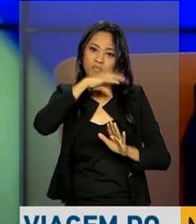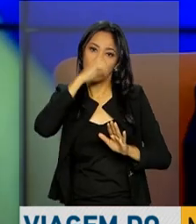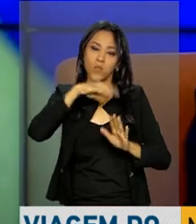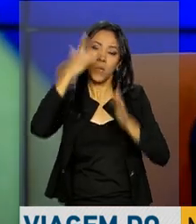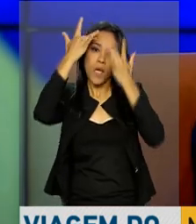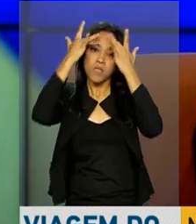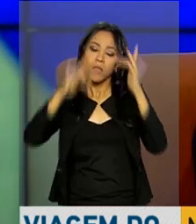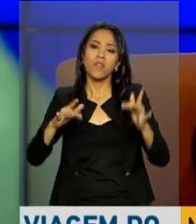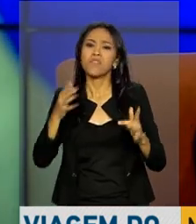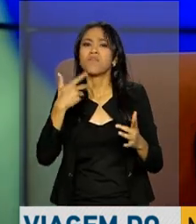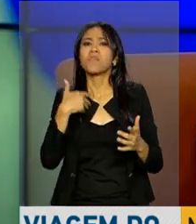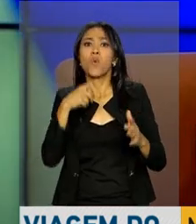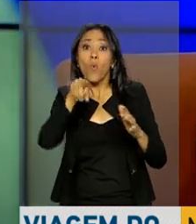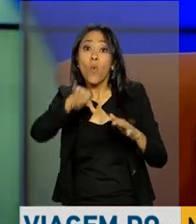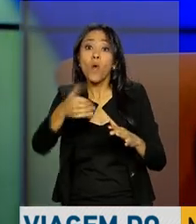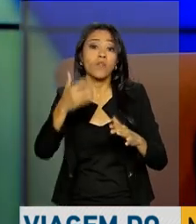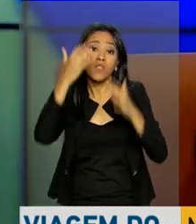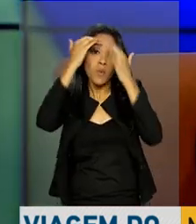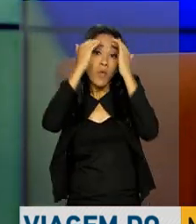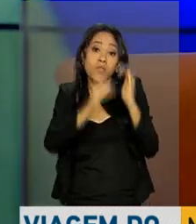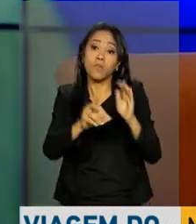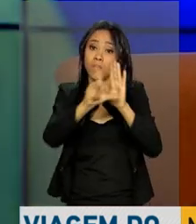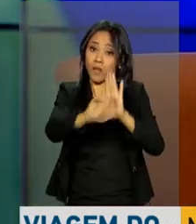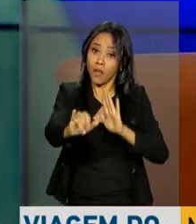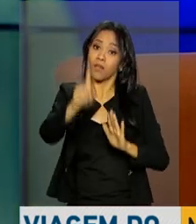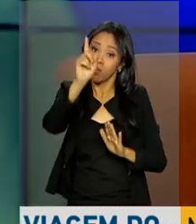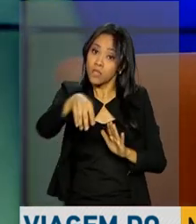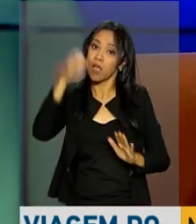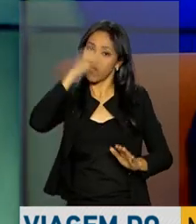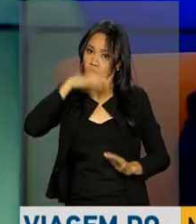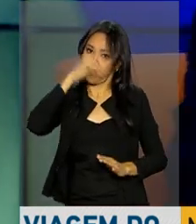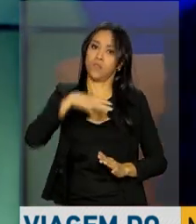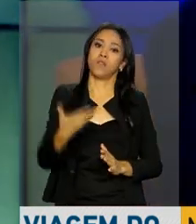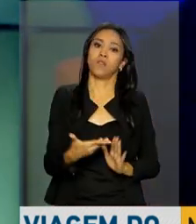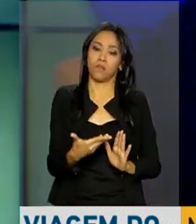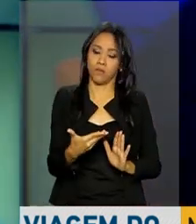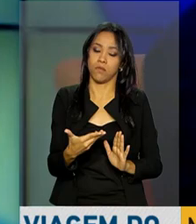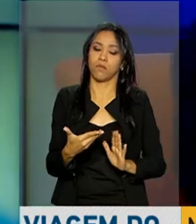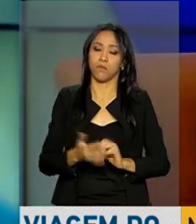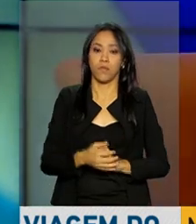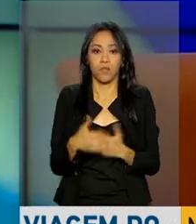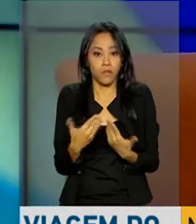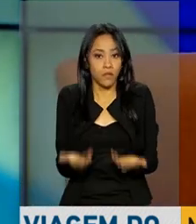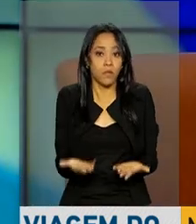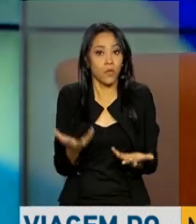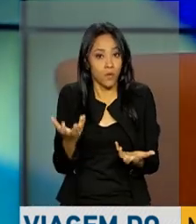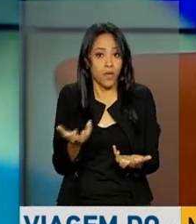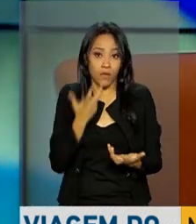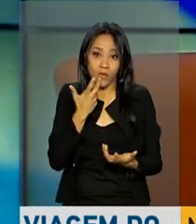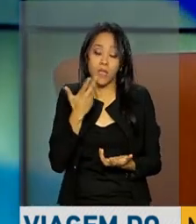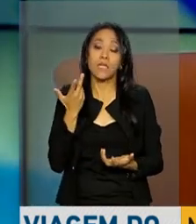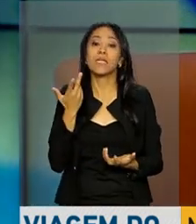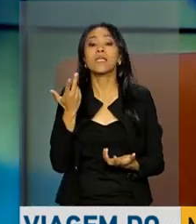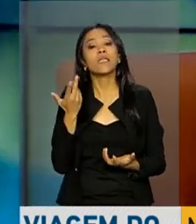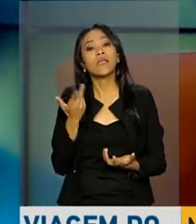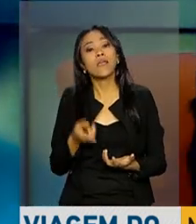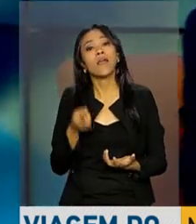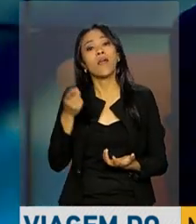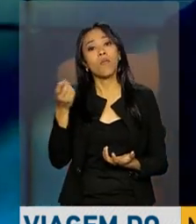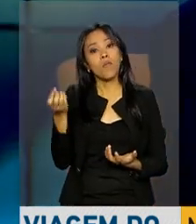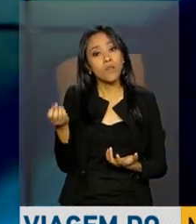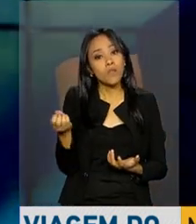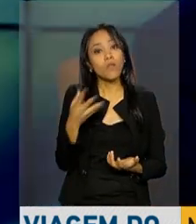ultrapassa, seja quem for, quando você ultrapassa os limites da lei, você está abusando da autoridade. Então, eu quero dizer que esta é uma outra